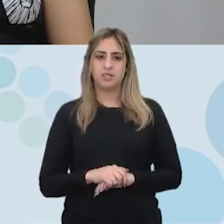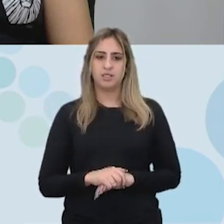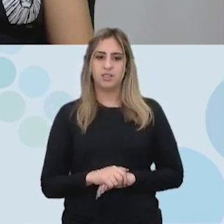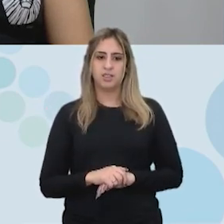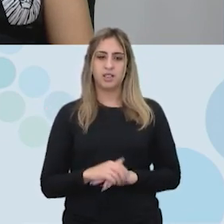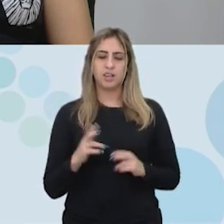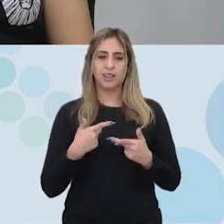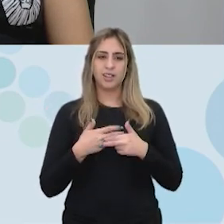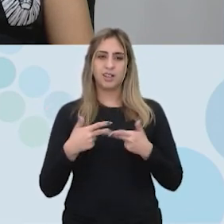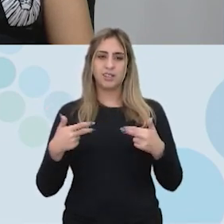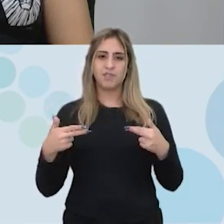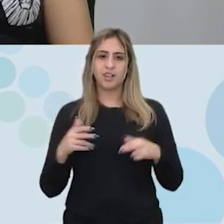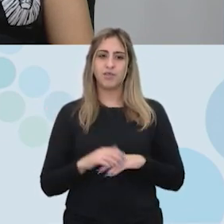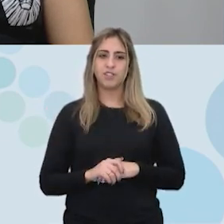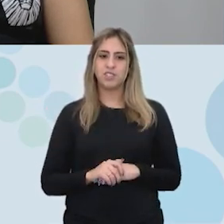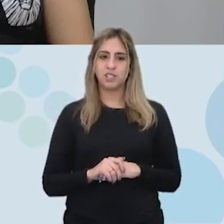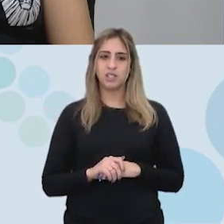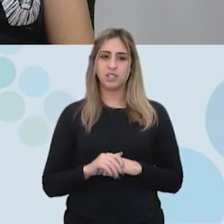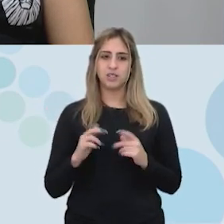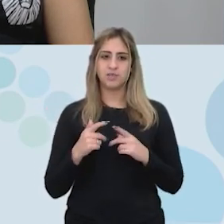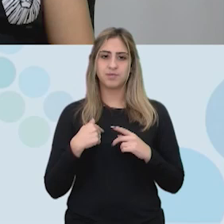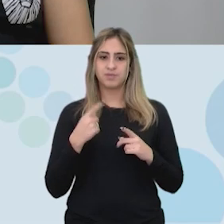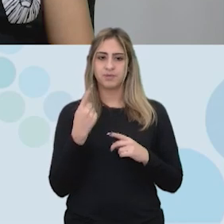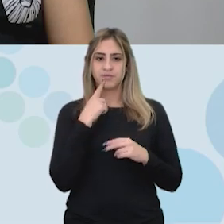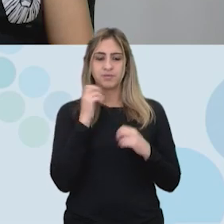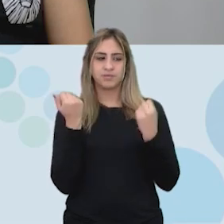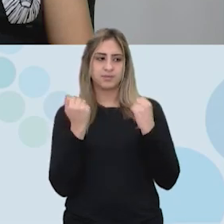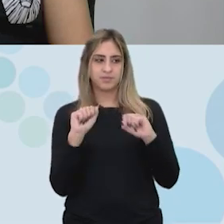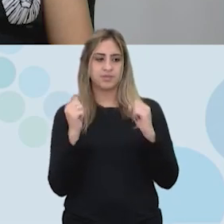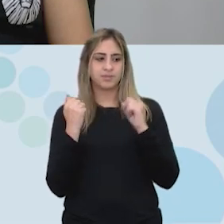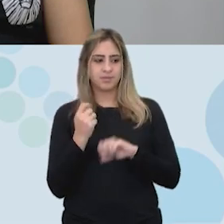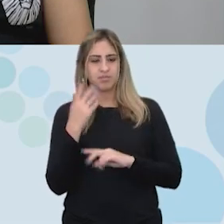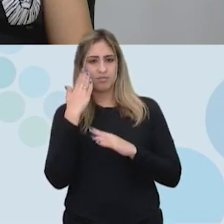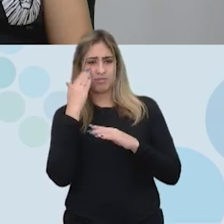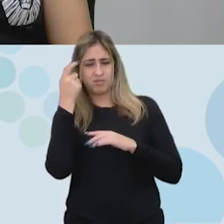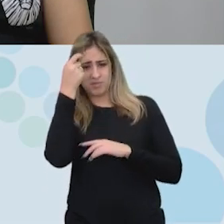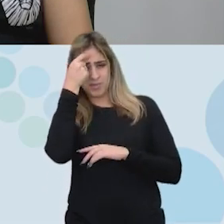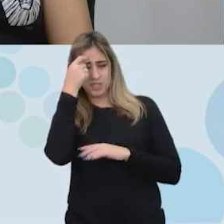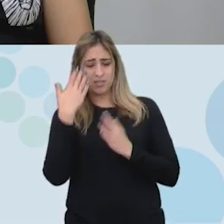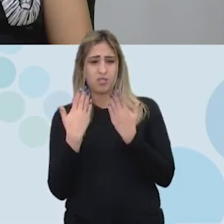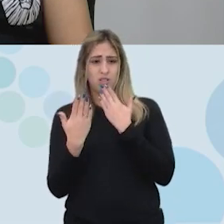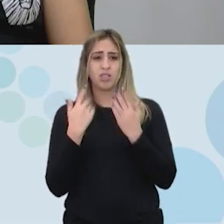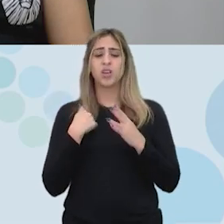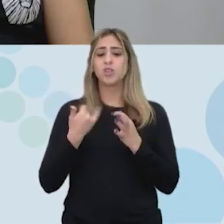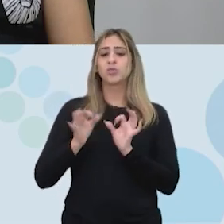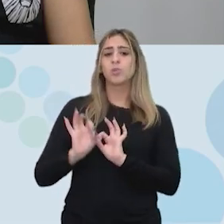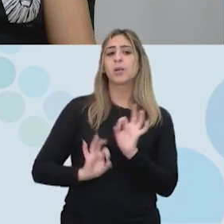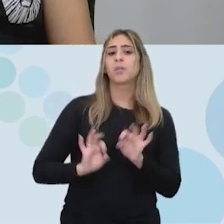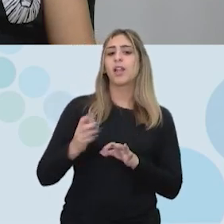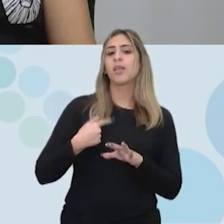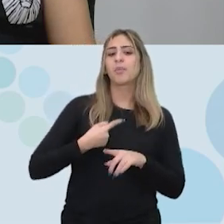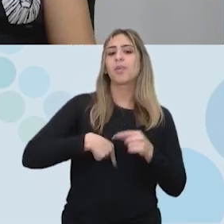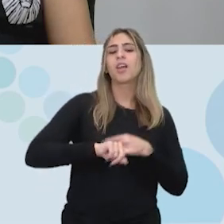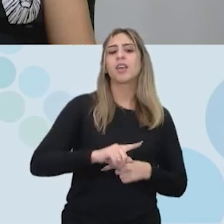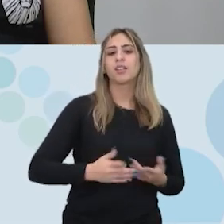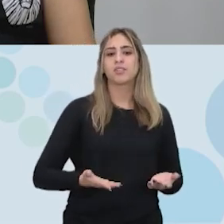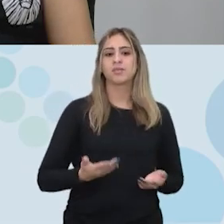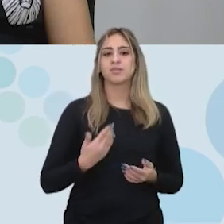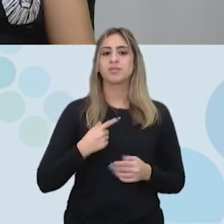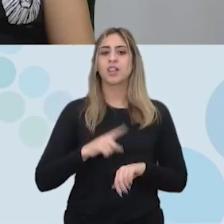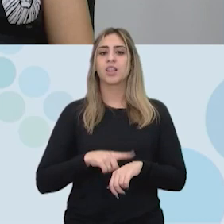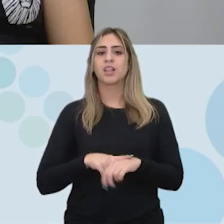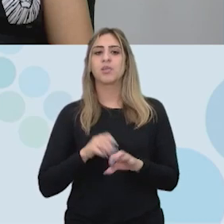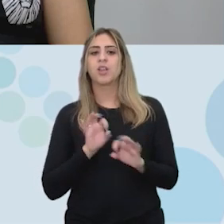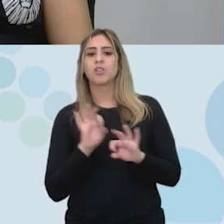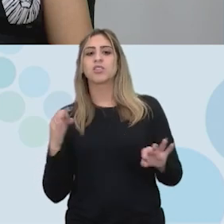coisa psicológica também, não é só força física, né? Mas psicologicamente, o quanto que eu estou preparada para aquilo. Ficar tanto tempo